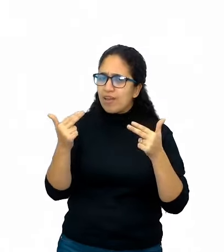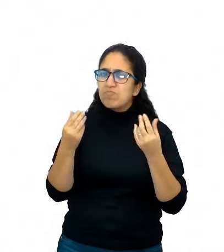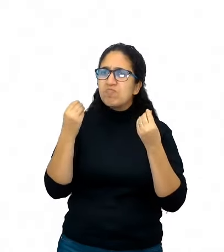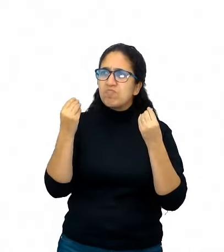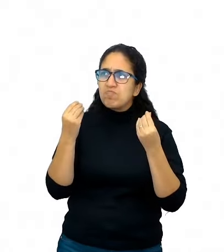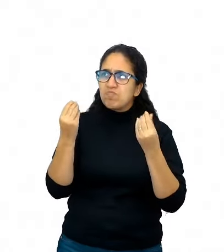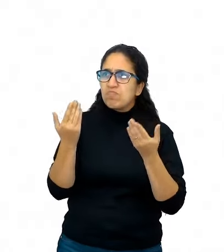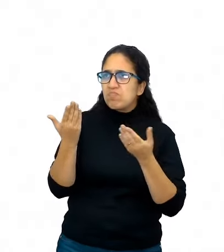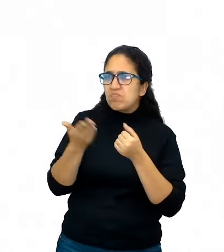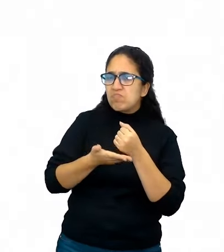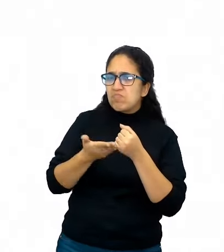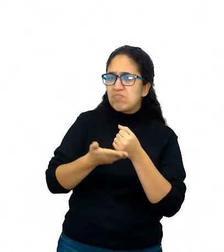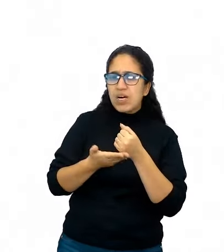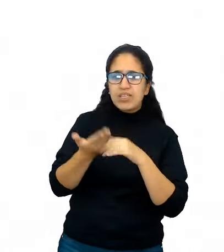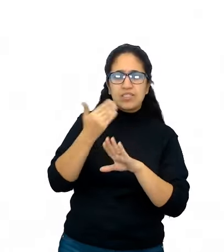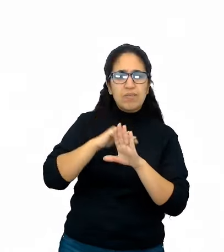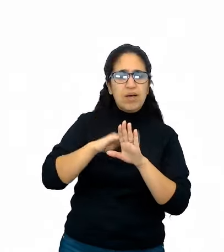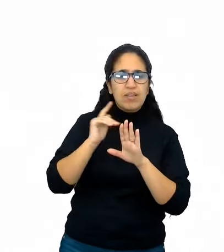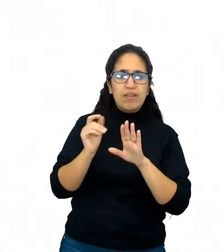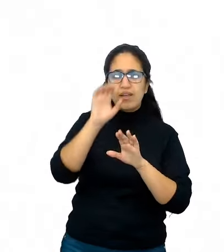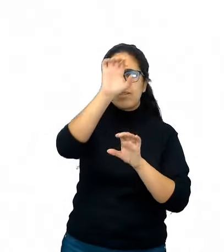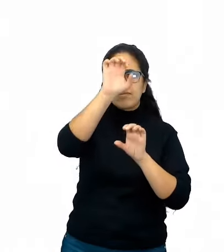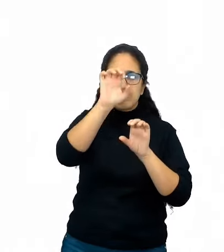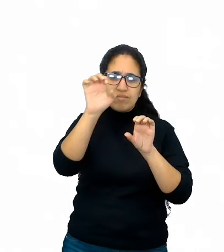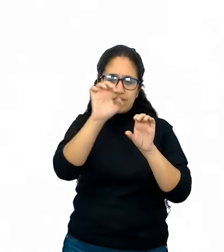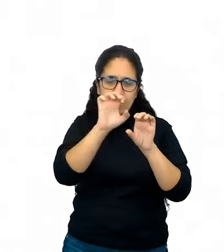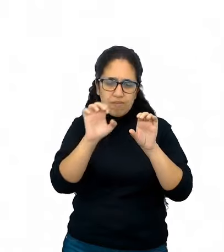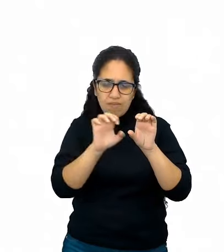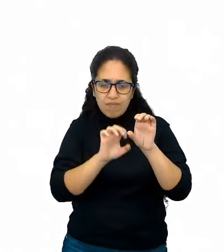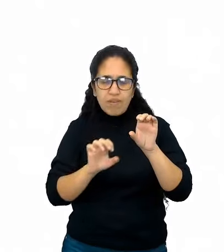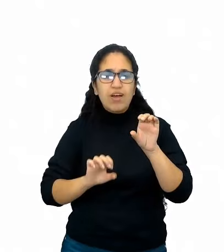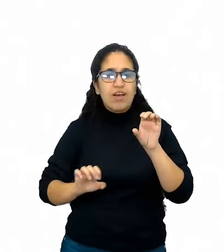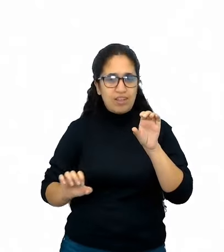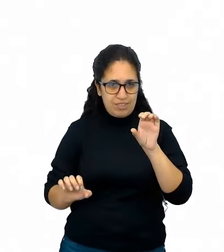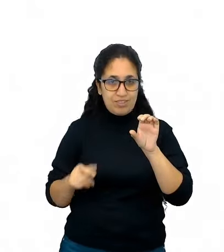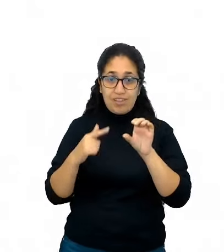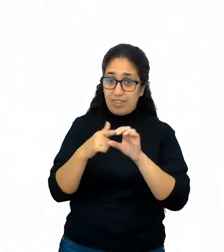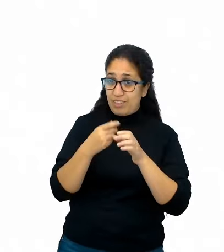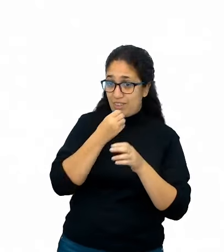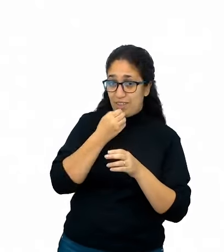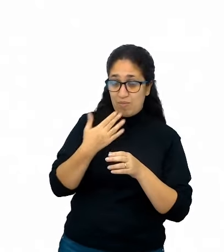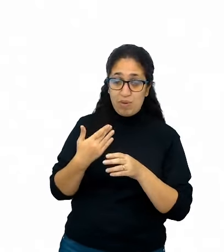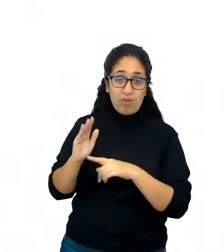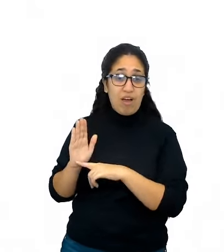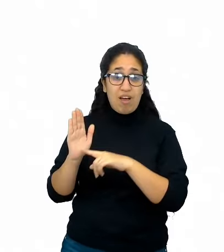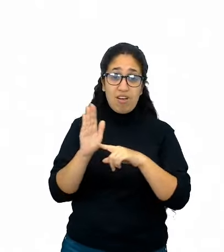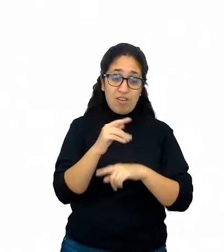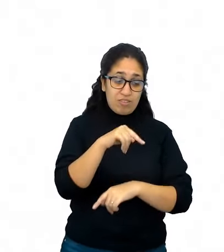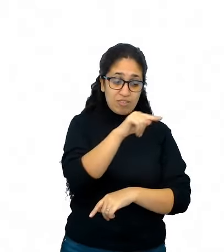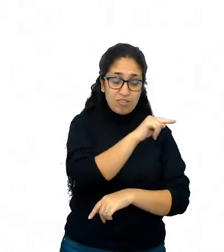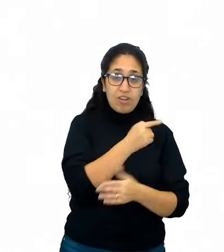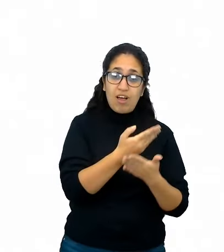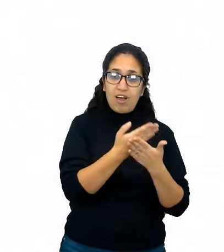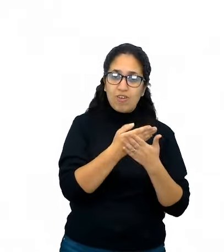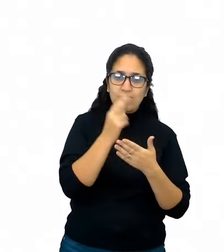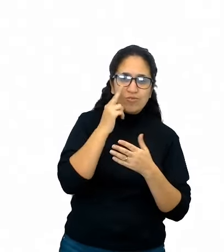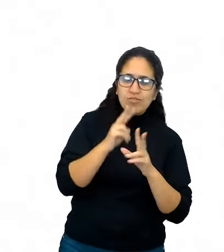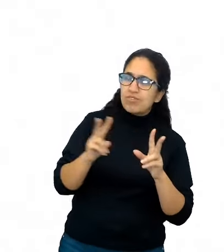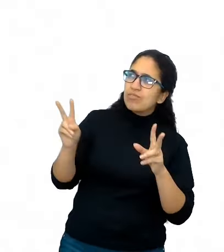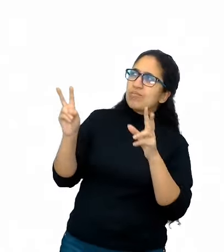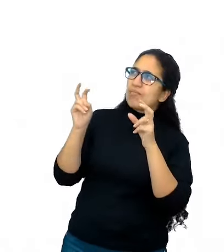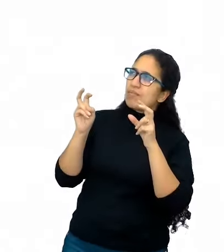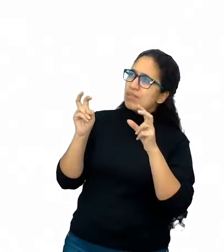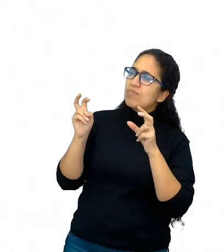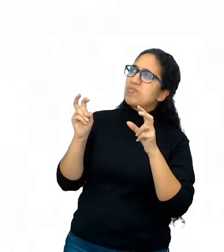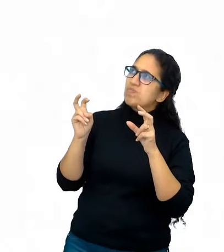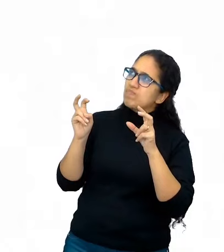e pressupostos do fluxograma, que, entre alguns benefícios, ajuda os estudantes a visualizarem,